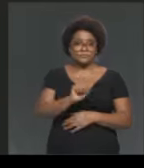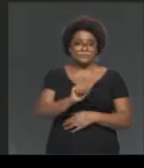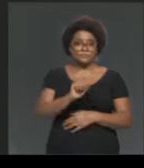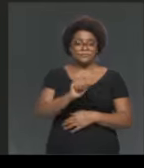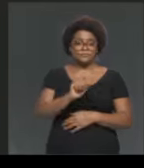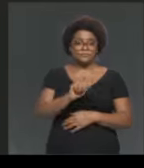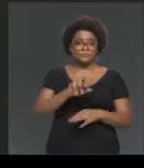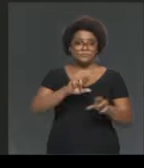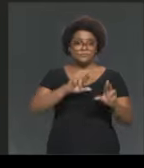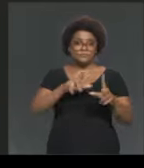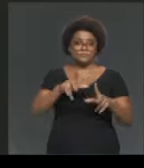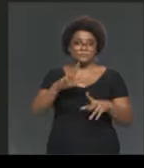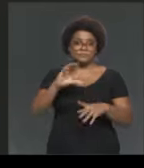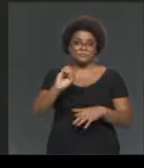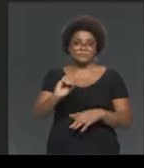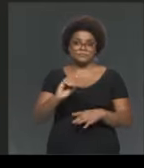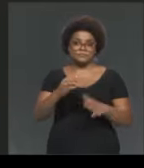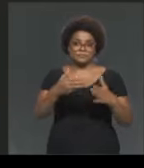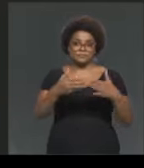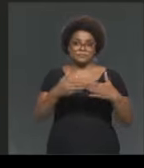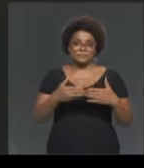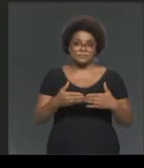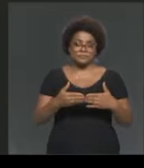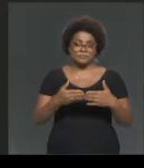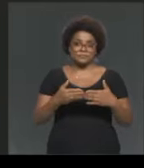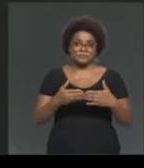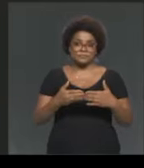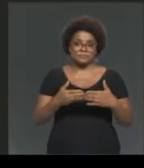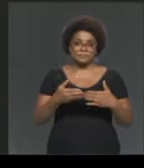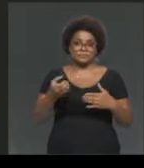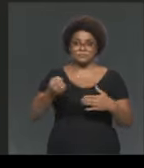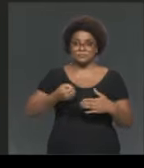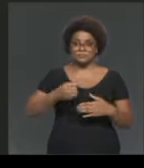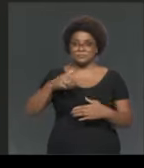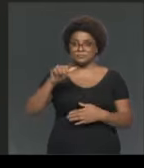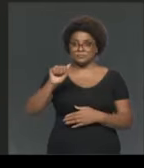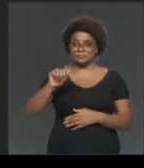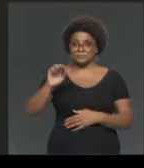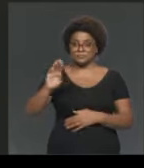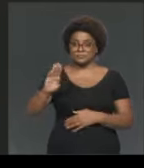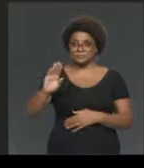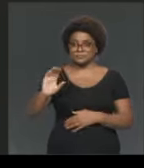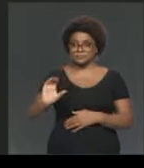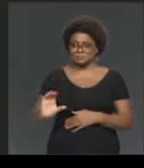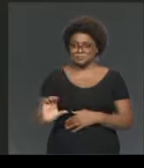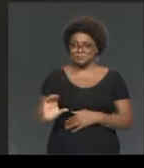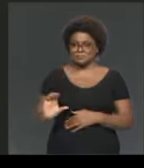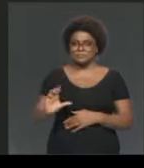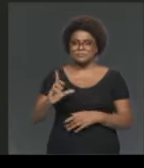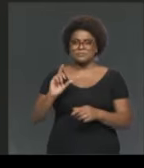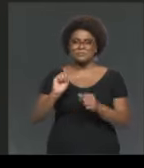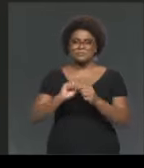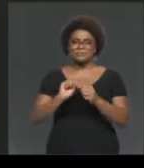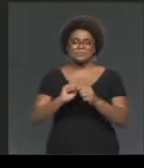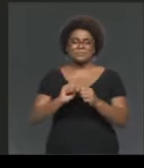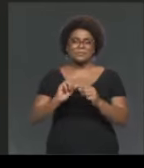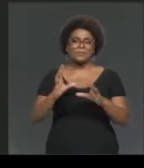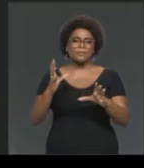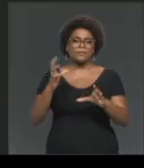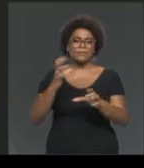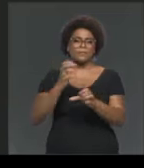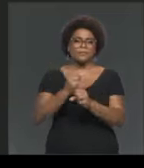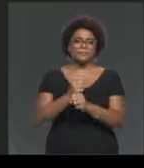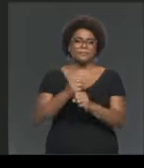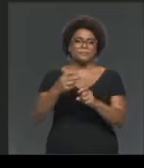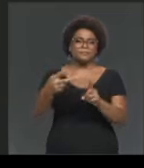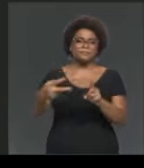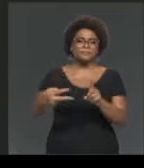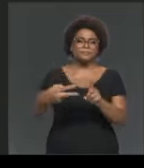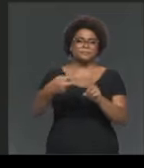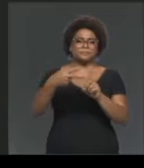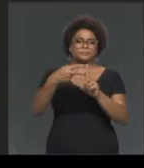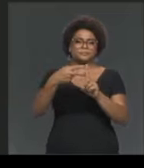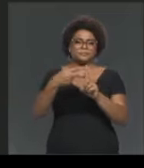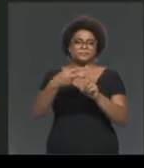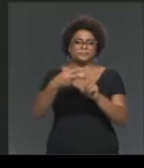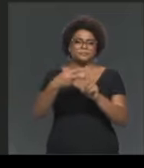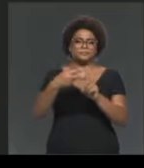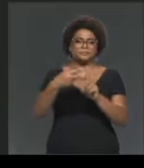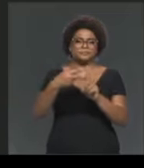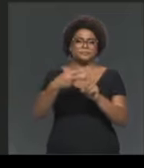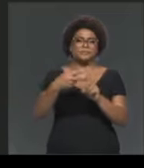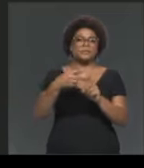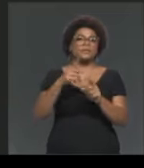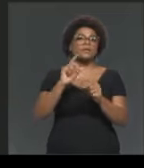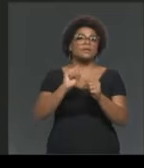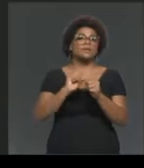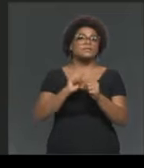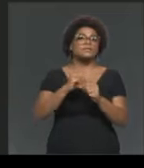a, o valor de b, o valor de c, calcula o delta, que é b ao quadrado menos 4ac, e aí testa. Se